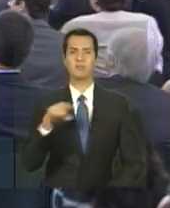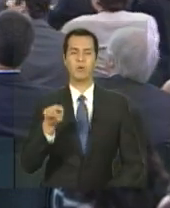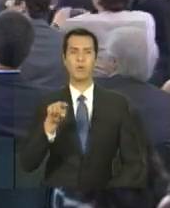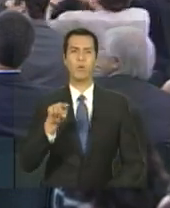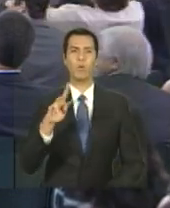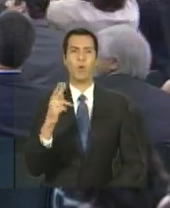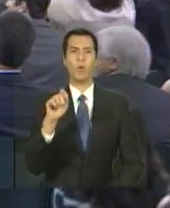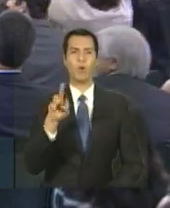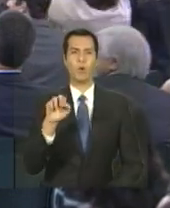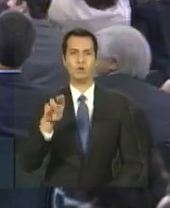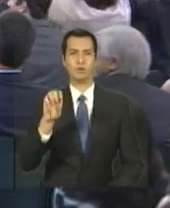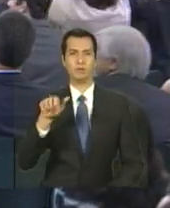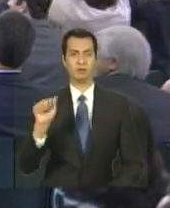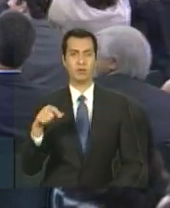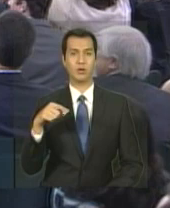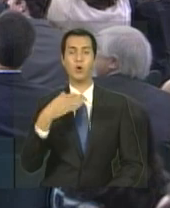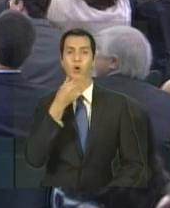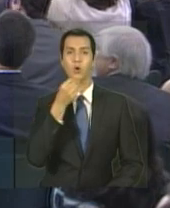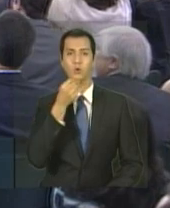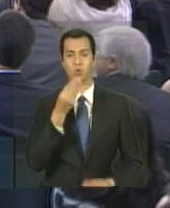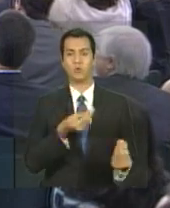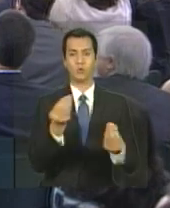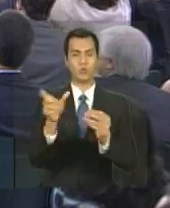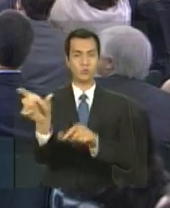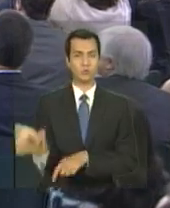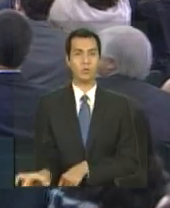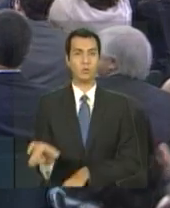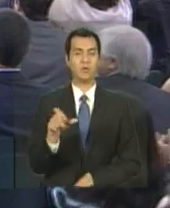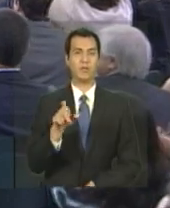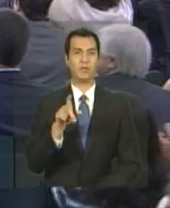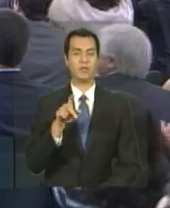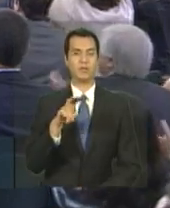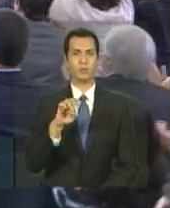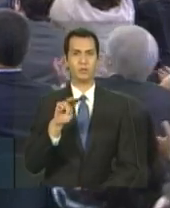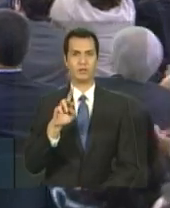Valentim Zucchetti, da Universidade de São Paulo.